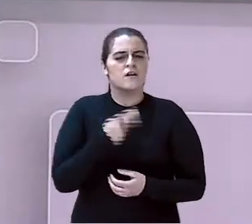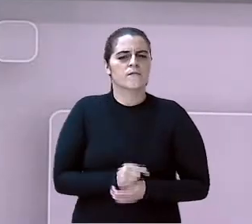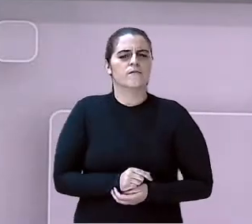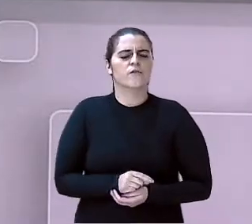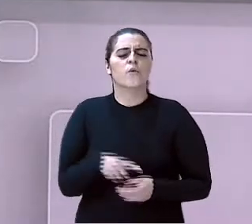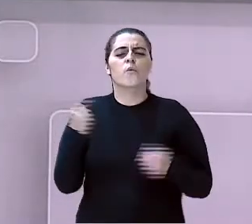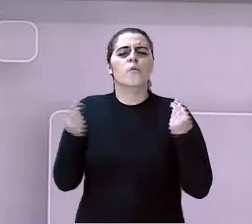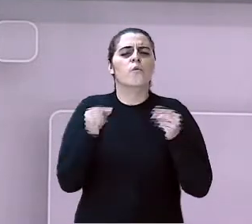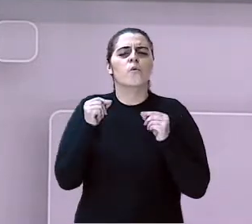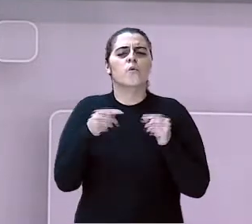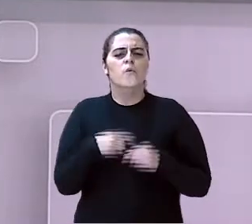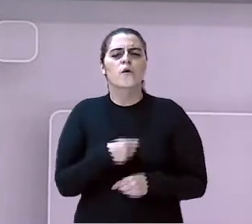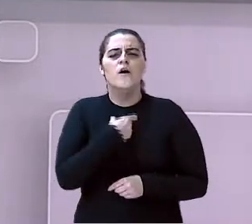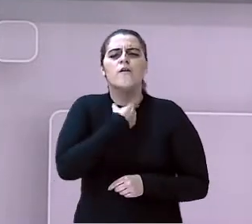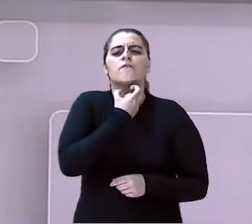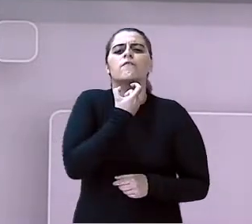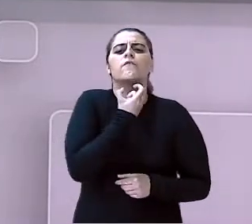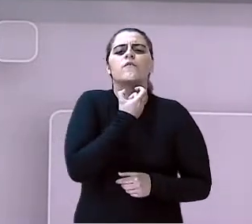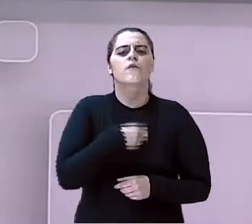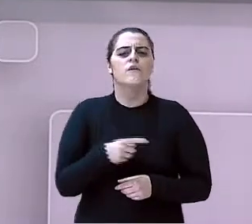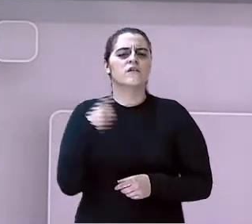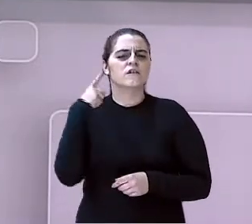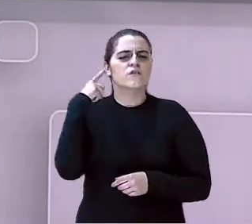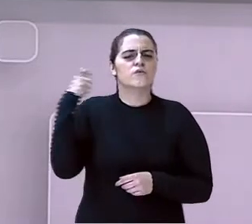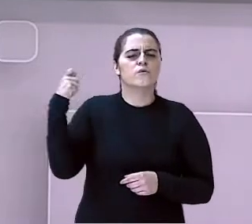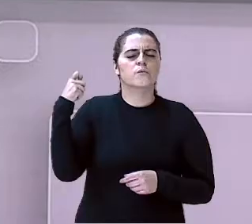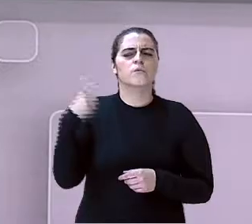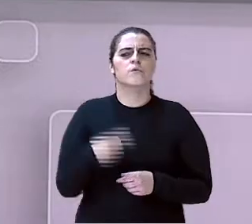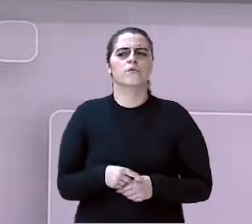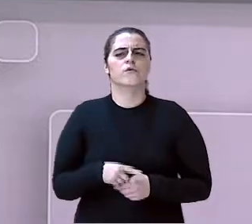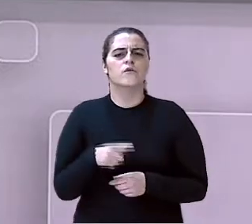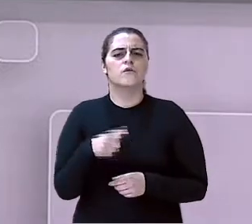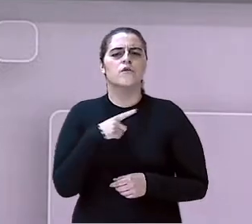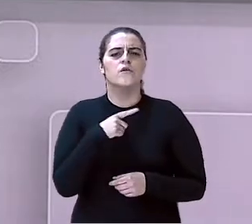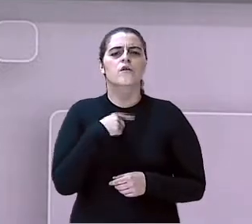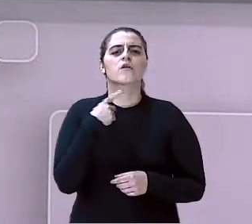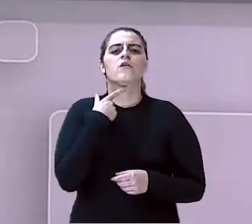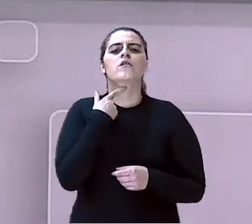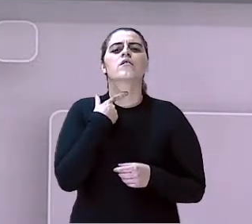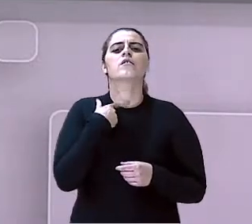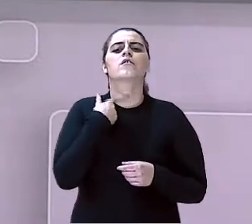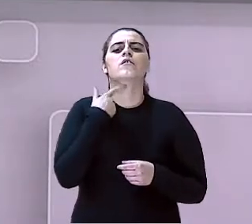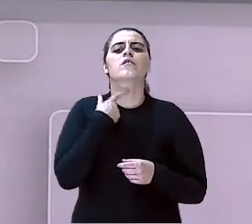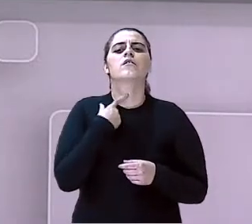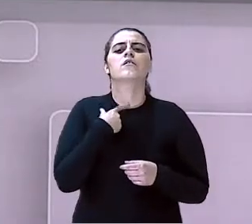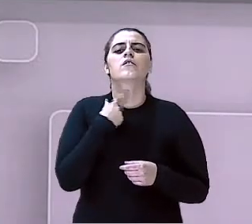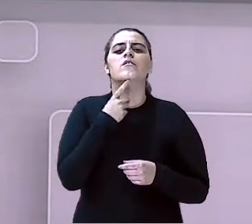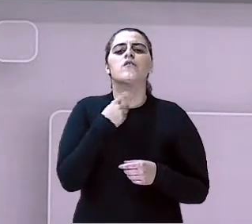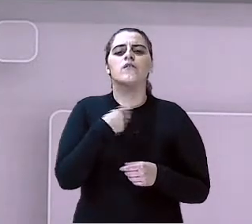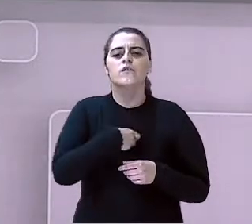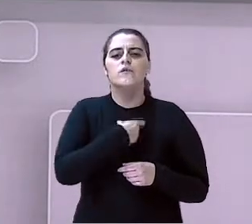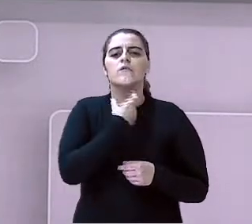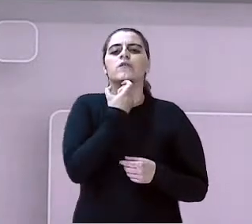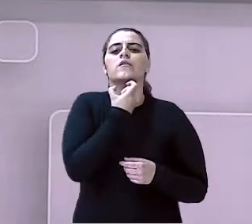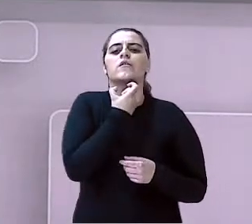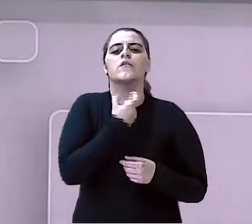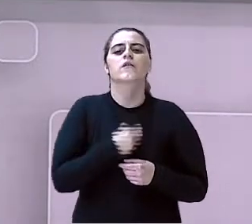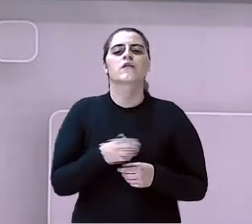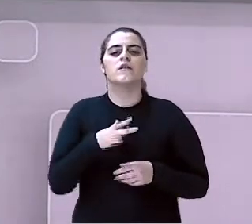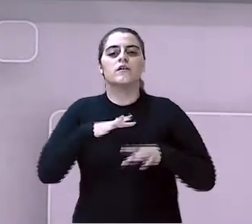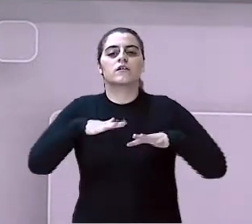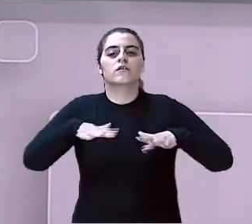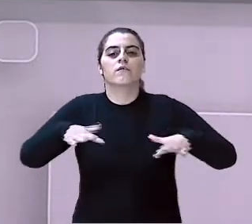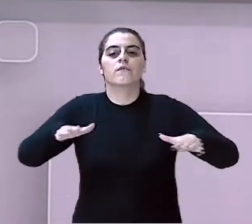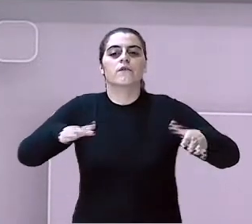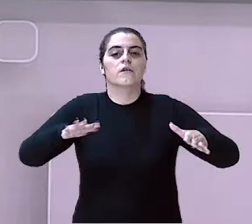tem som? Aqui, ó, gente, a gente tem chamado cordas vocais. E elas